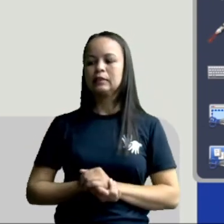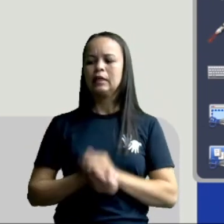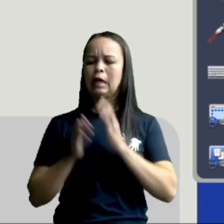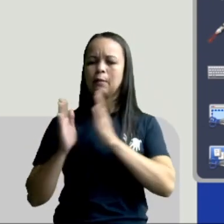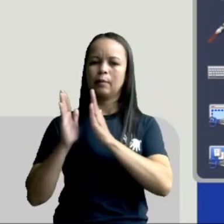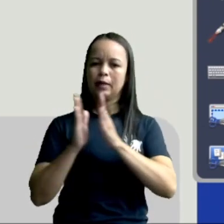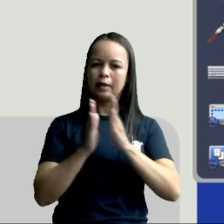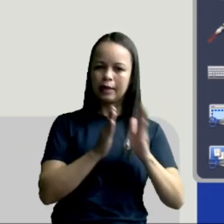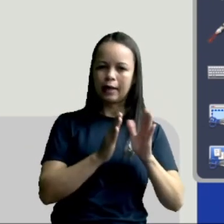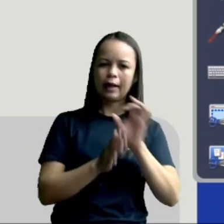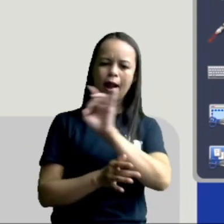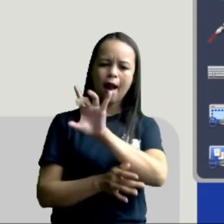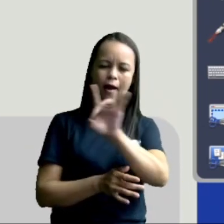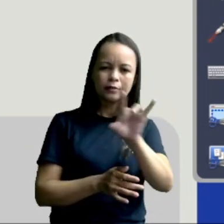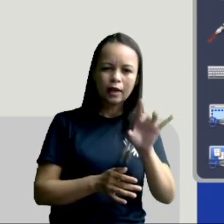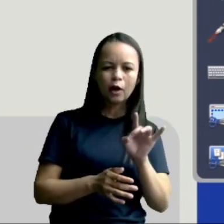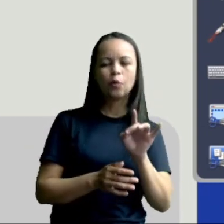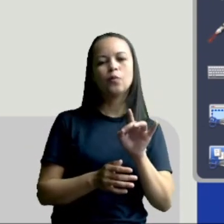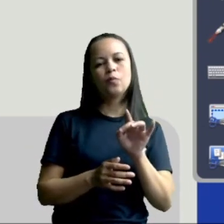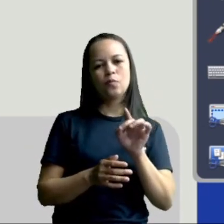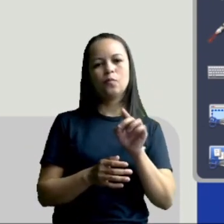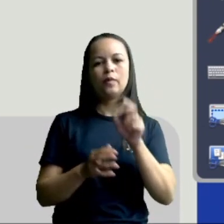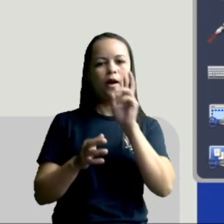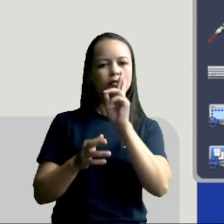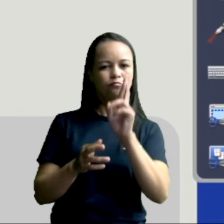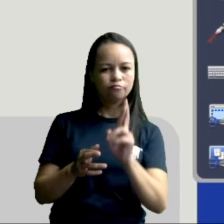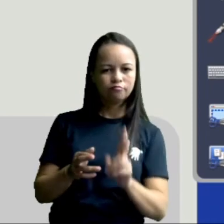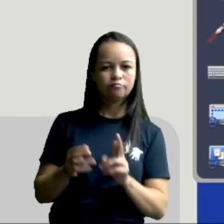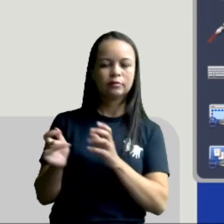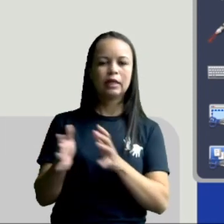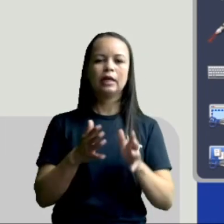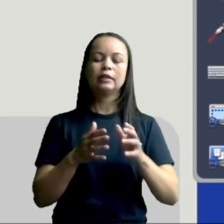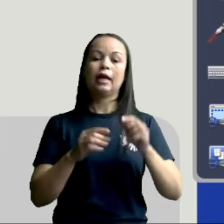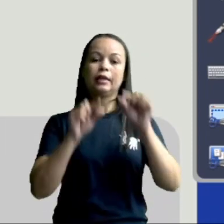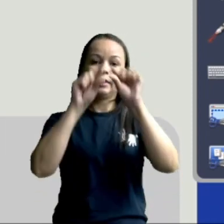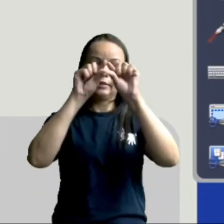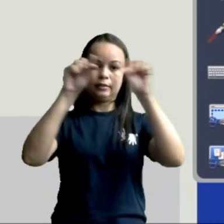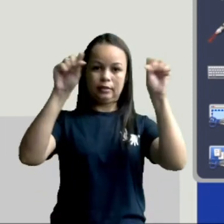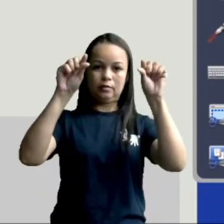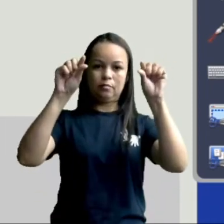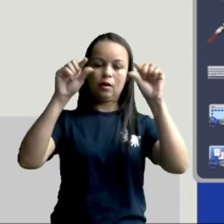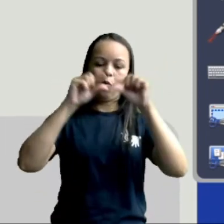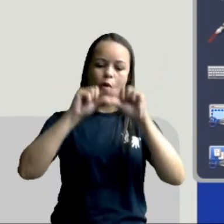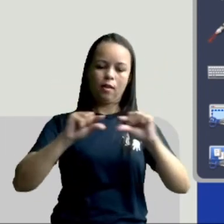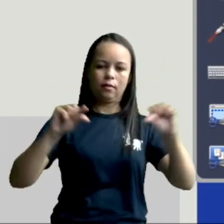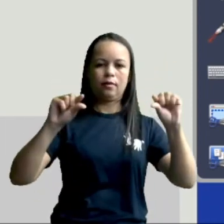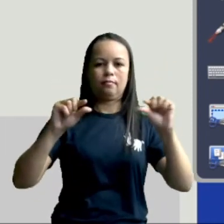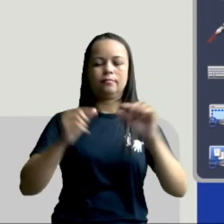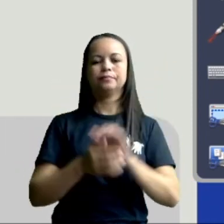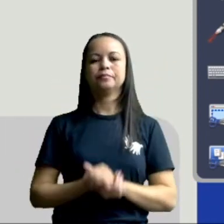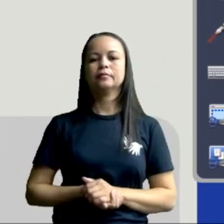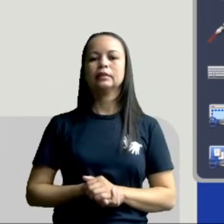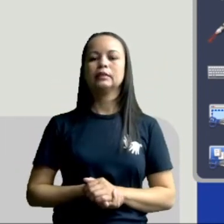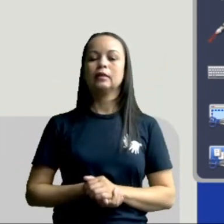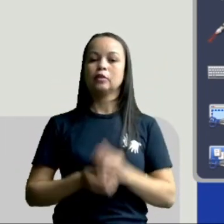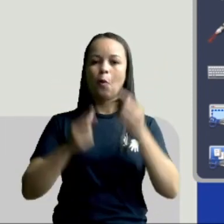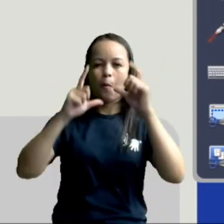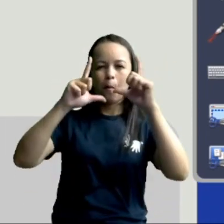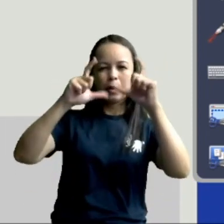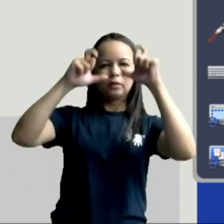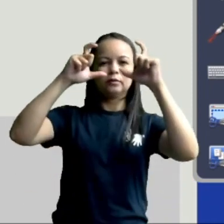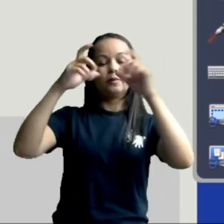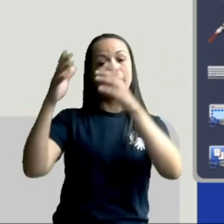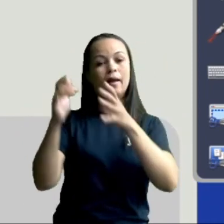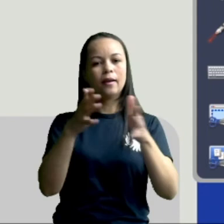segue fazendo a correspondência de cada uma das expressões da linha de cima com a linha de baixo. Ok? Printa a tela